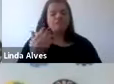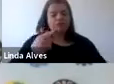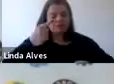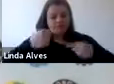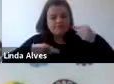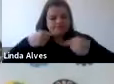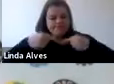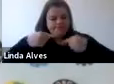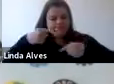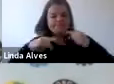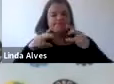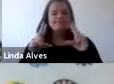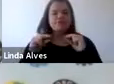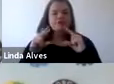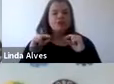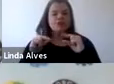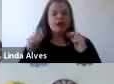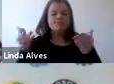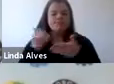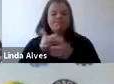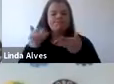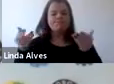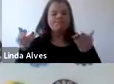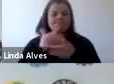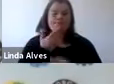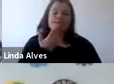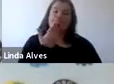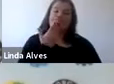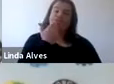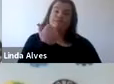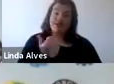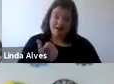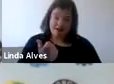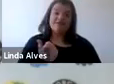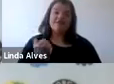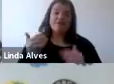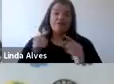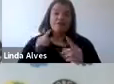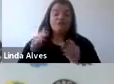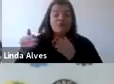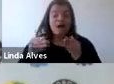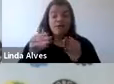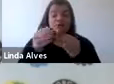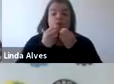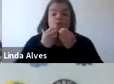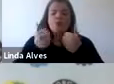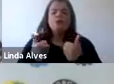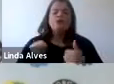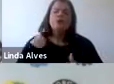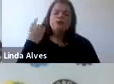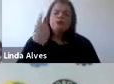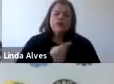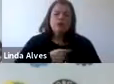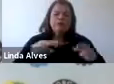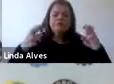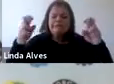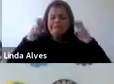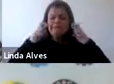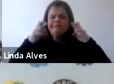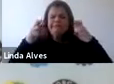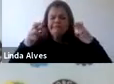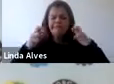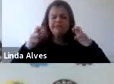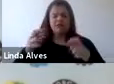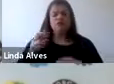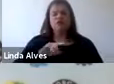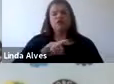dialogando. E o diálogo, a gente sabe que ele sempre leva a um bom caminho. Então, nós estamos aqui todos. Eu sei que não é só aqui nós,